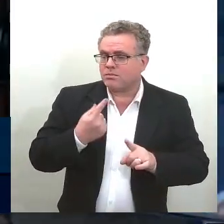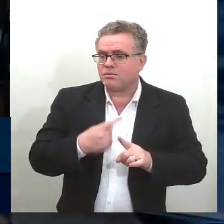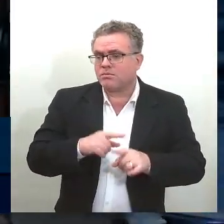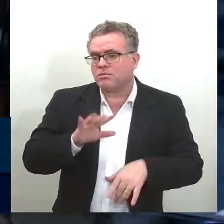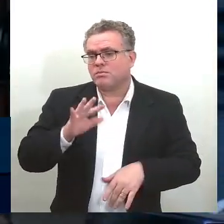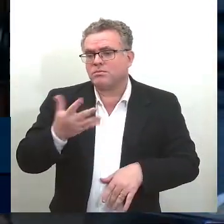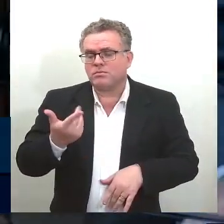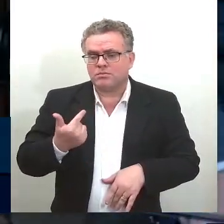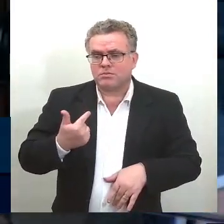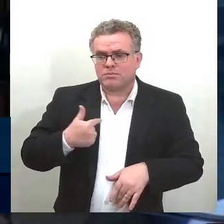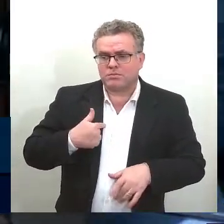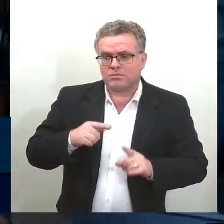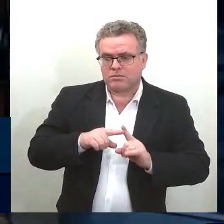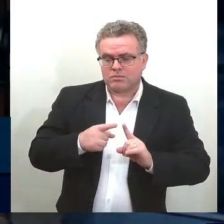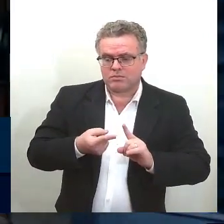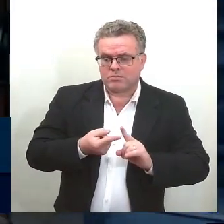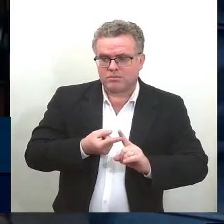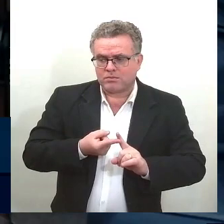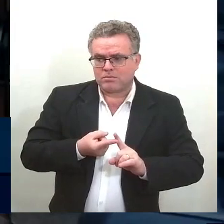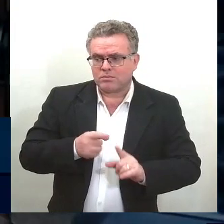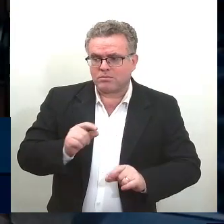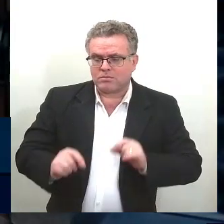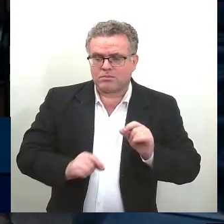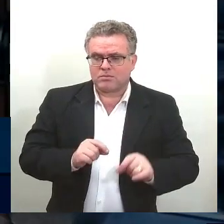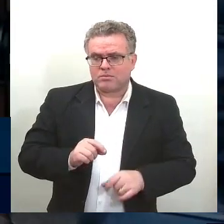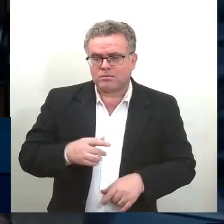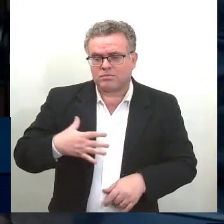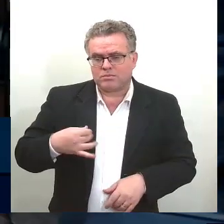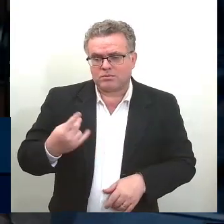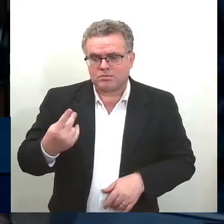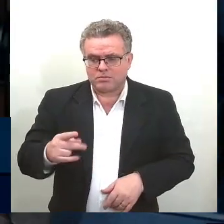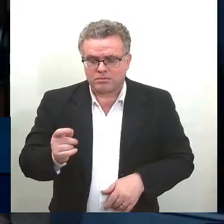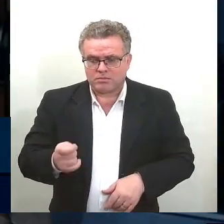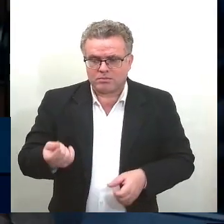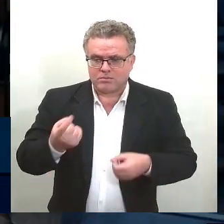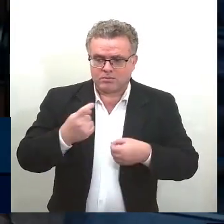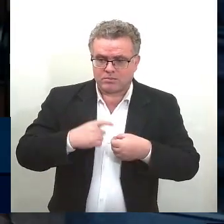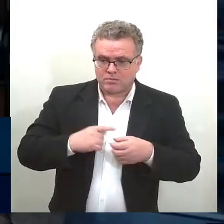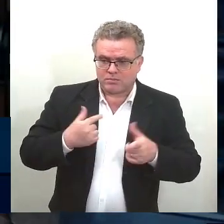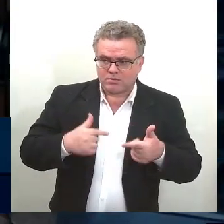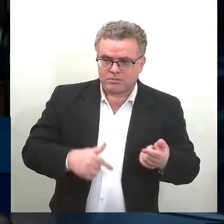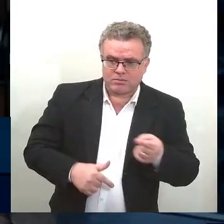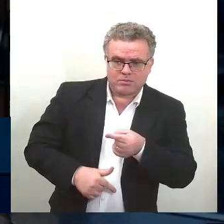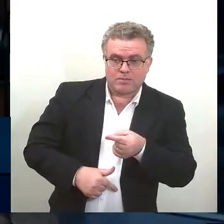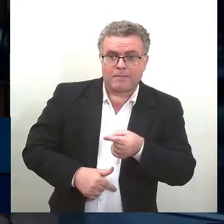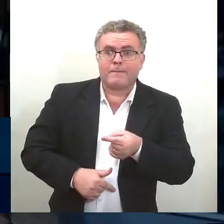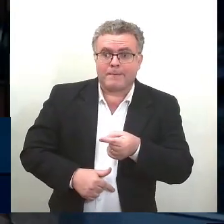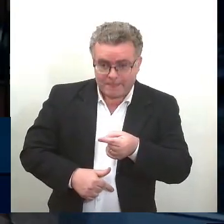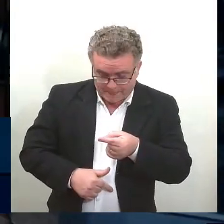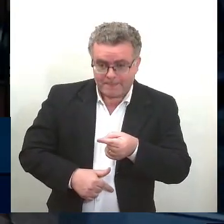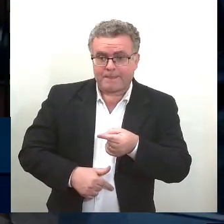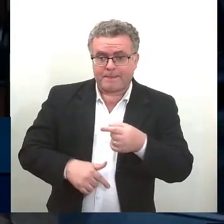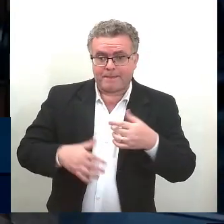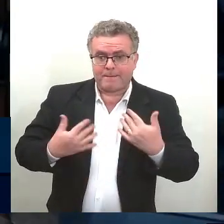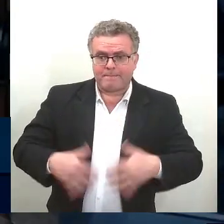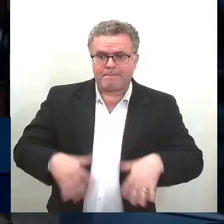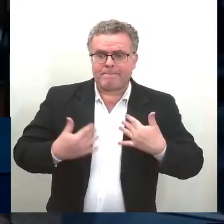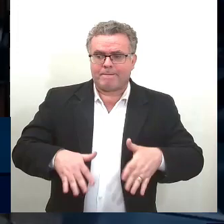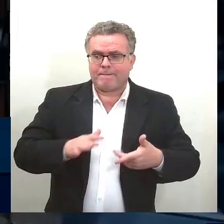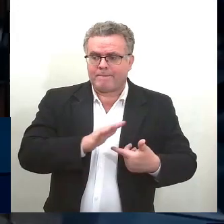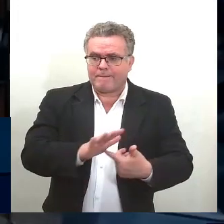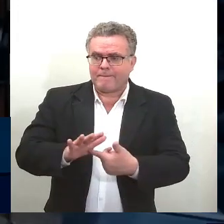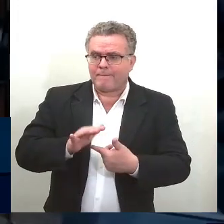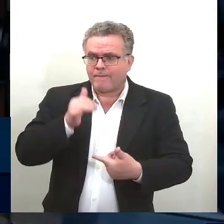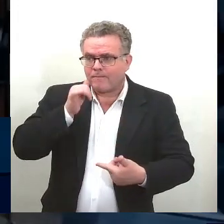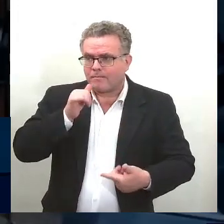filho e vai voltar para a secretaria. Então isso aí é prova a sensibilidade que a mulher tem, né? A diferença de se colocar